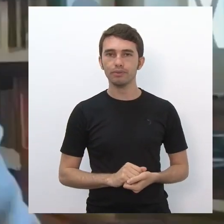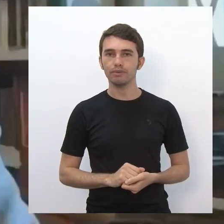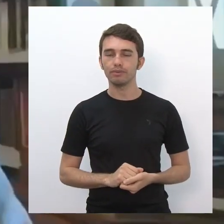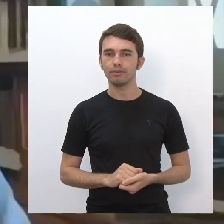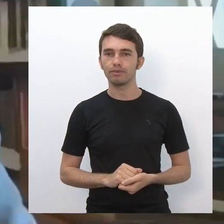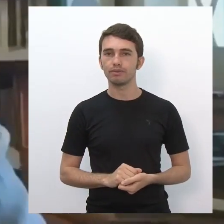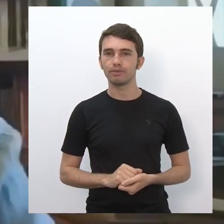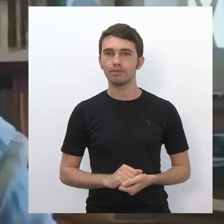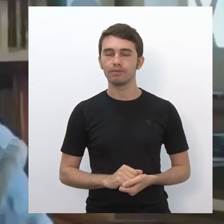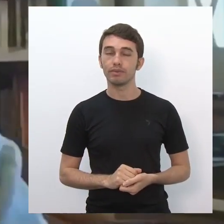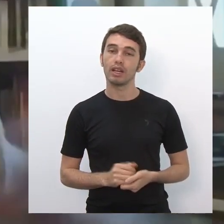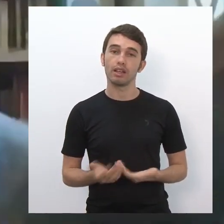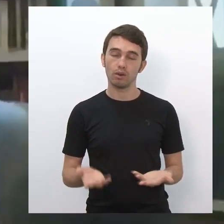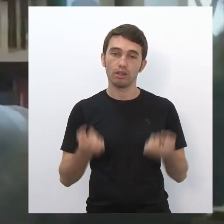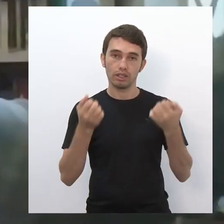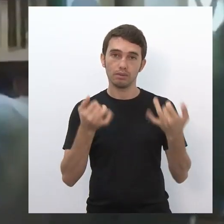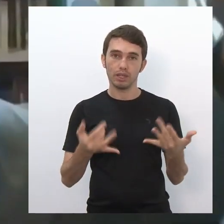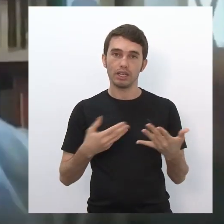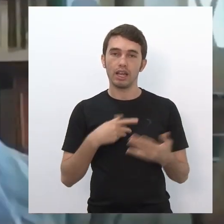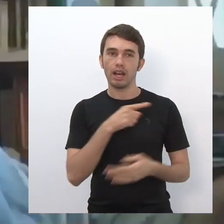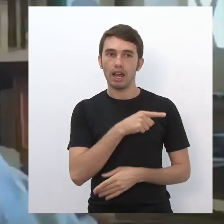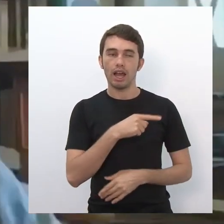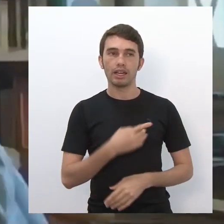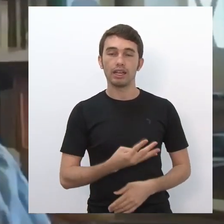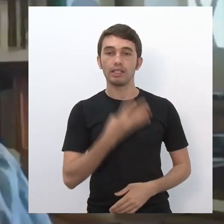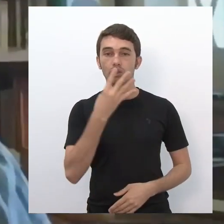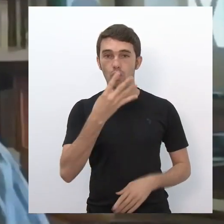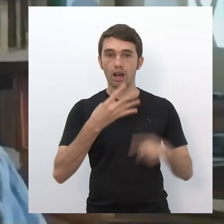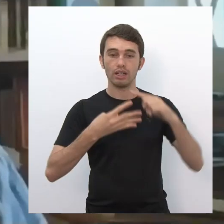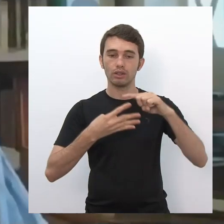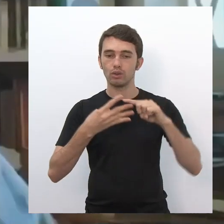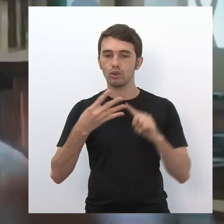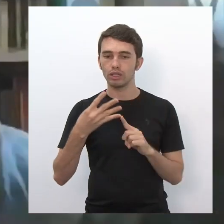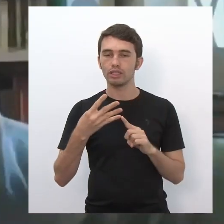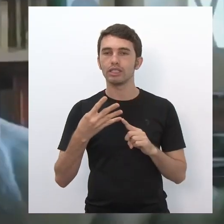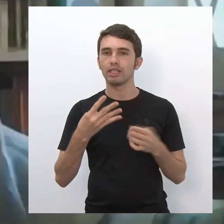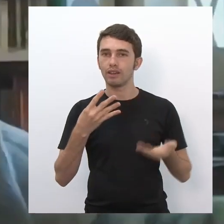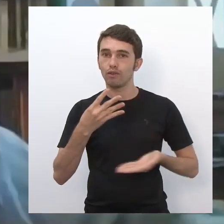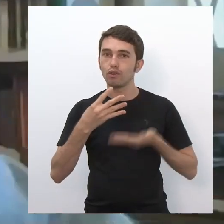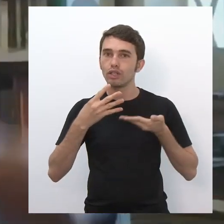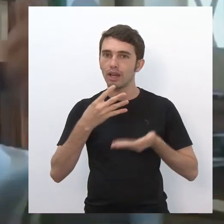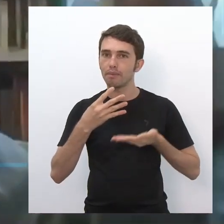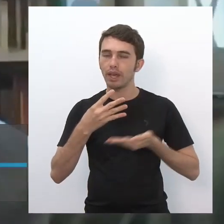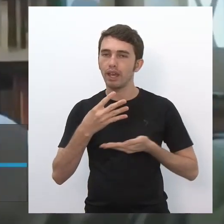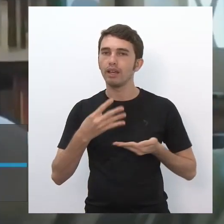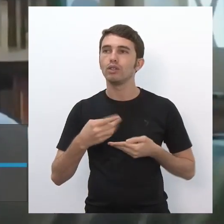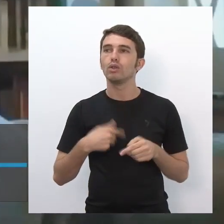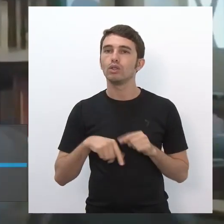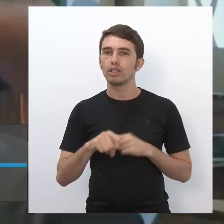Bom, como eu disse, quer dizer, aqueles 4 fundamentos da biblioteca pública, né? Construção autônoma de